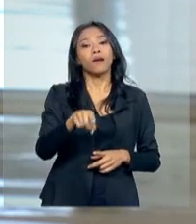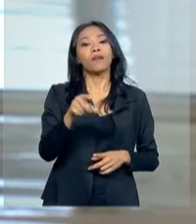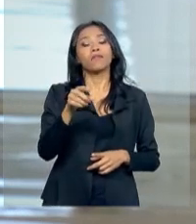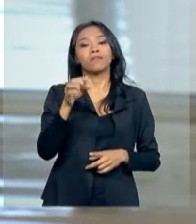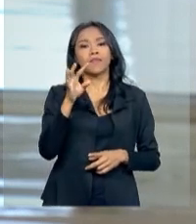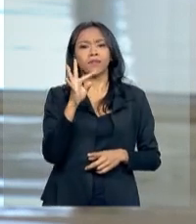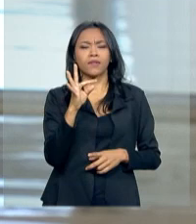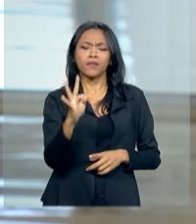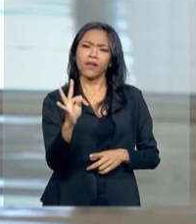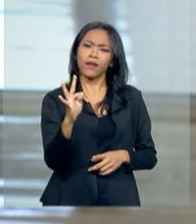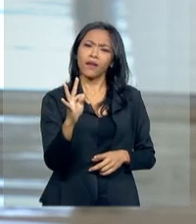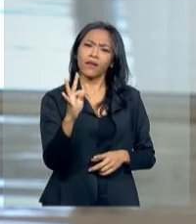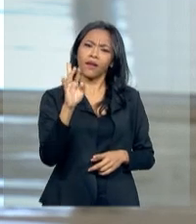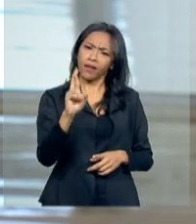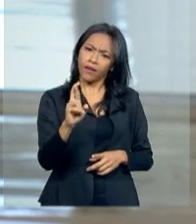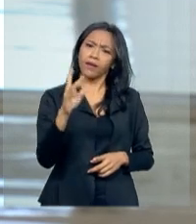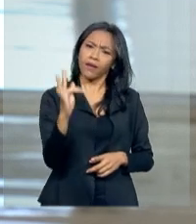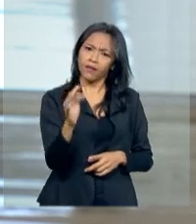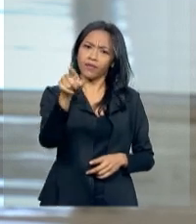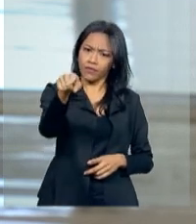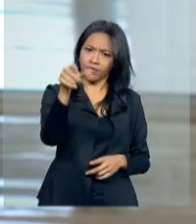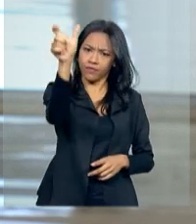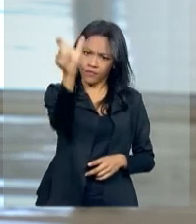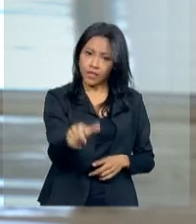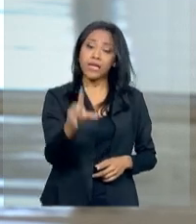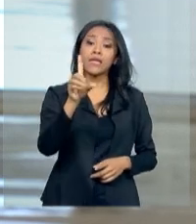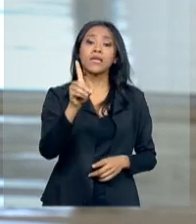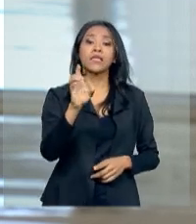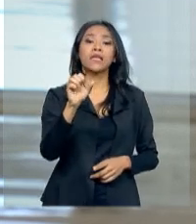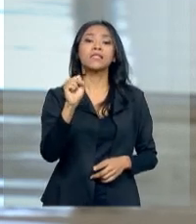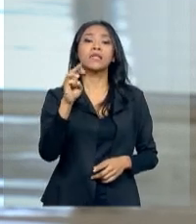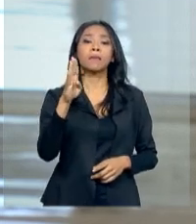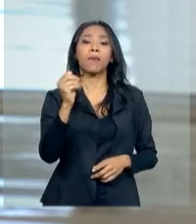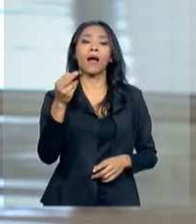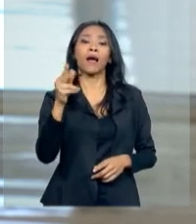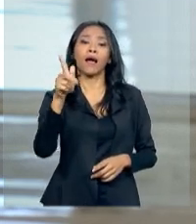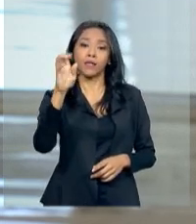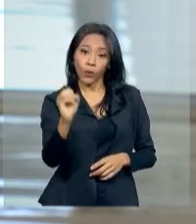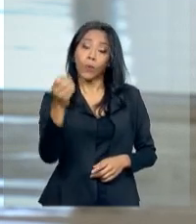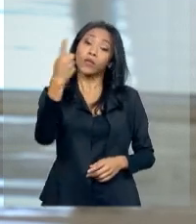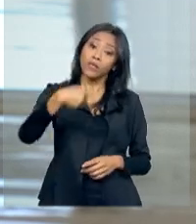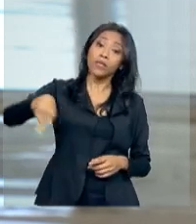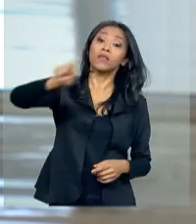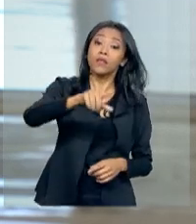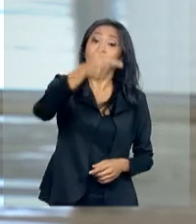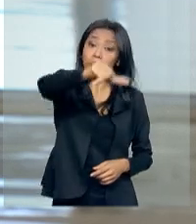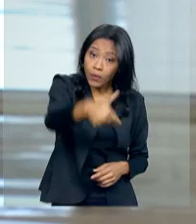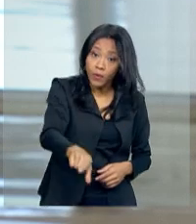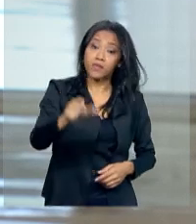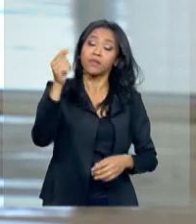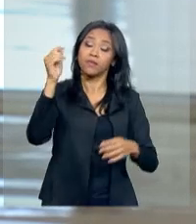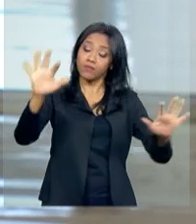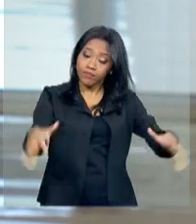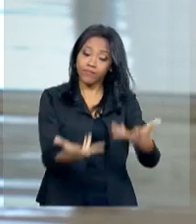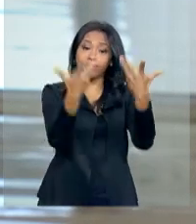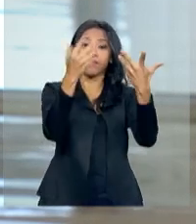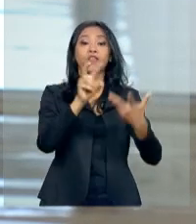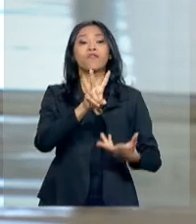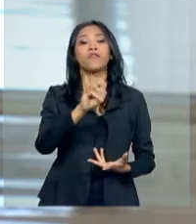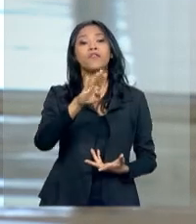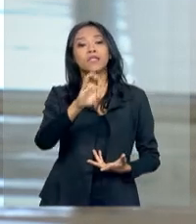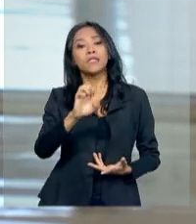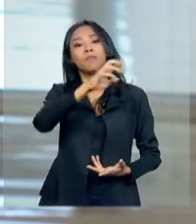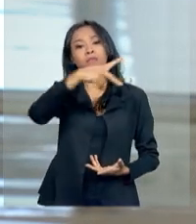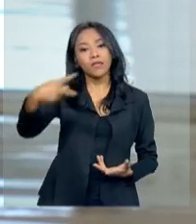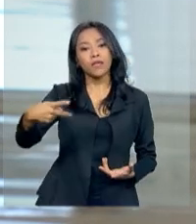região e no final da tarde temer participa ainda da solenidade de posse do presidente e vice presidente do